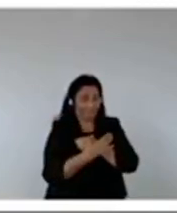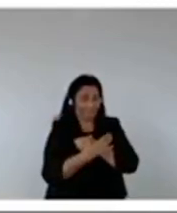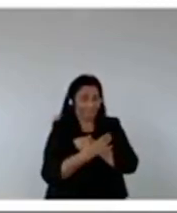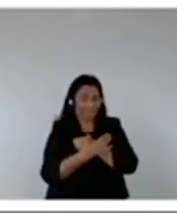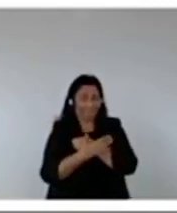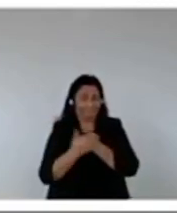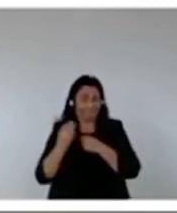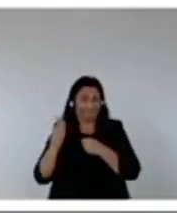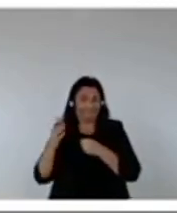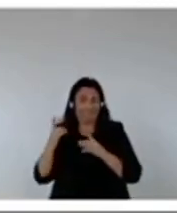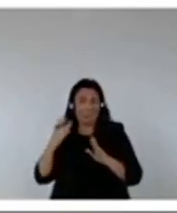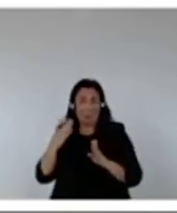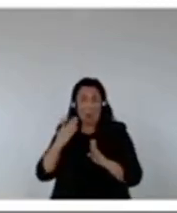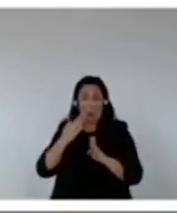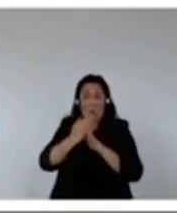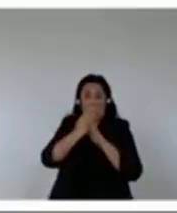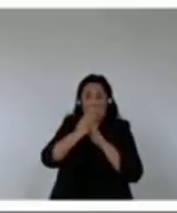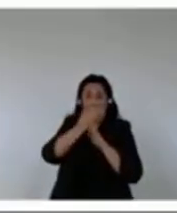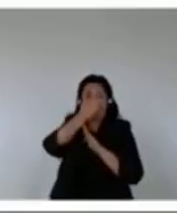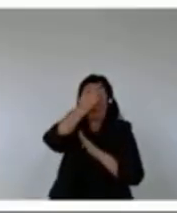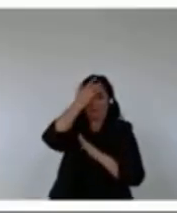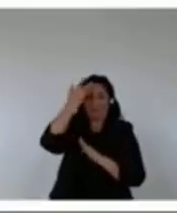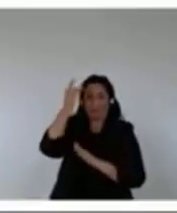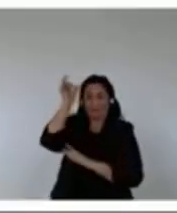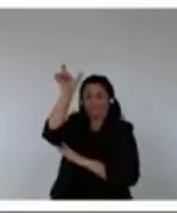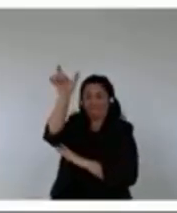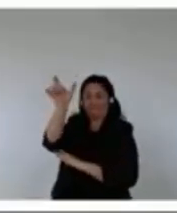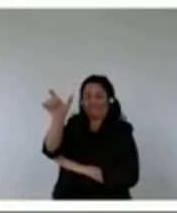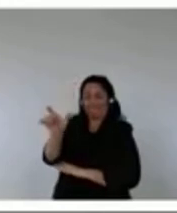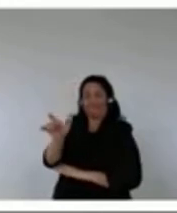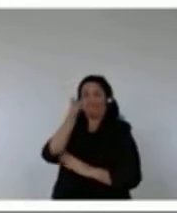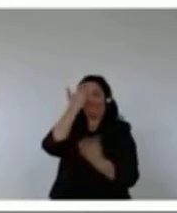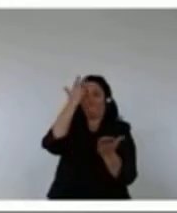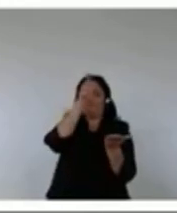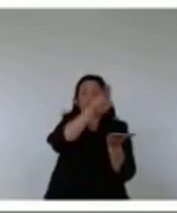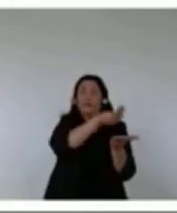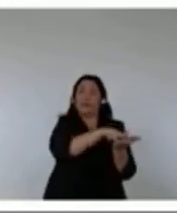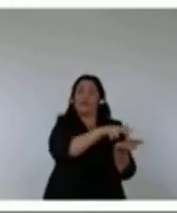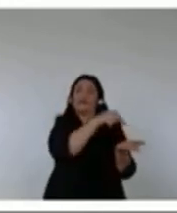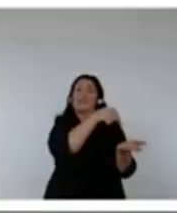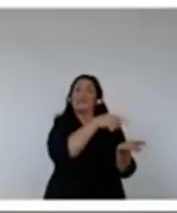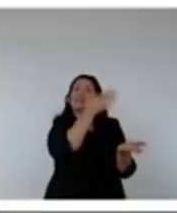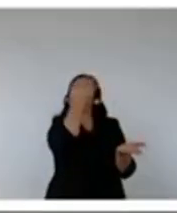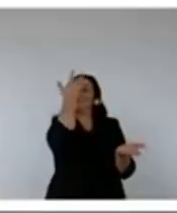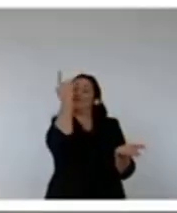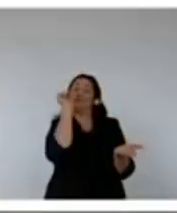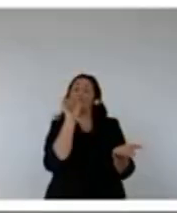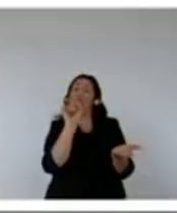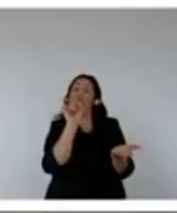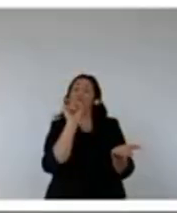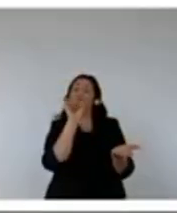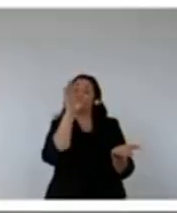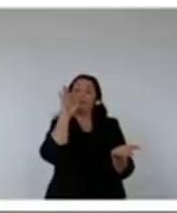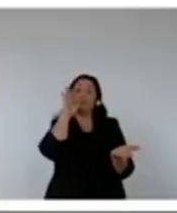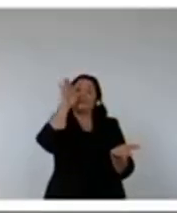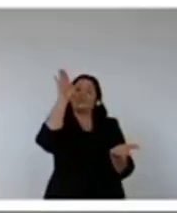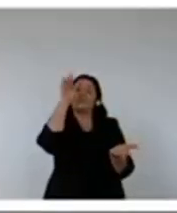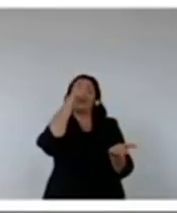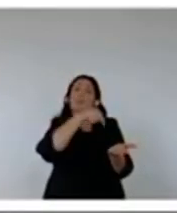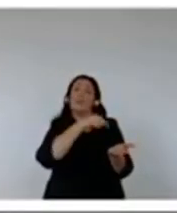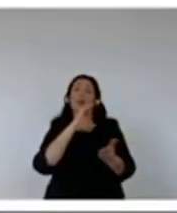vítima principal. Ela escolheu a sua vítima principal. E olha só, quem é a vítima principal